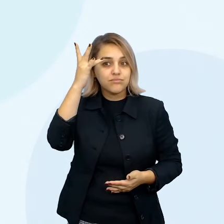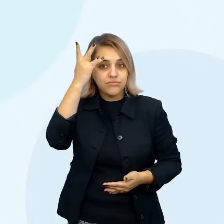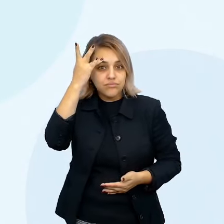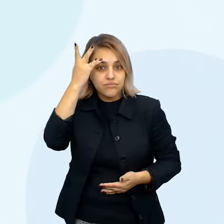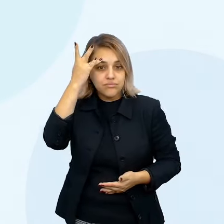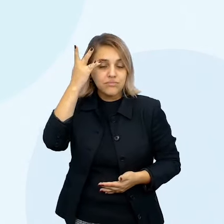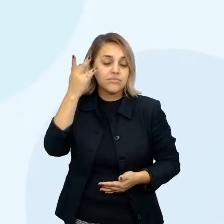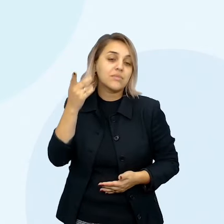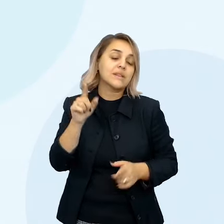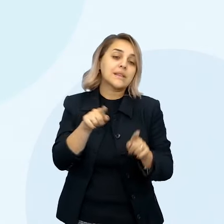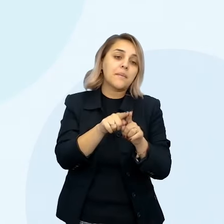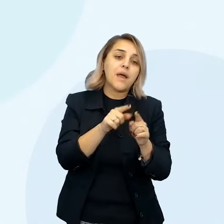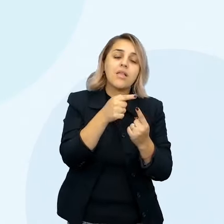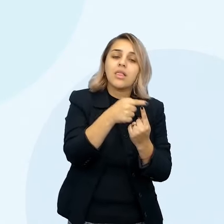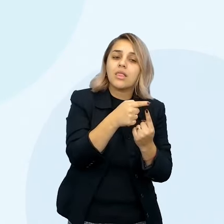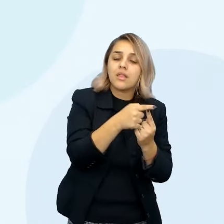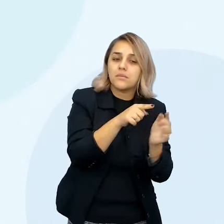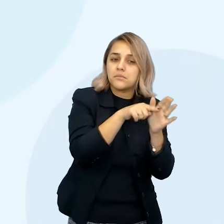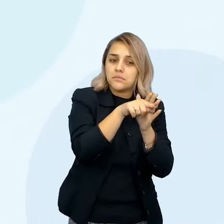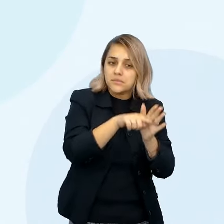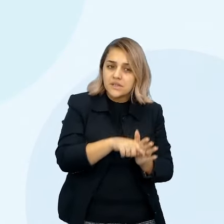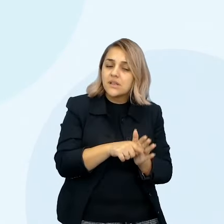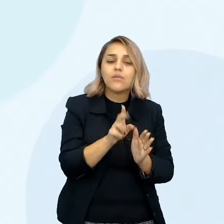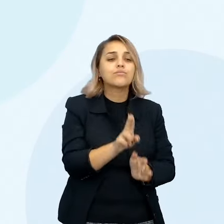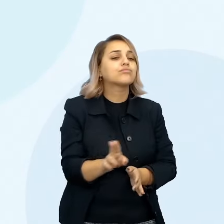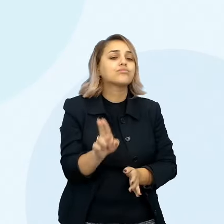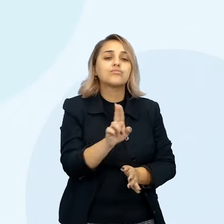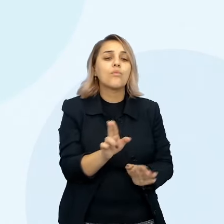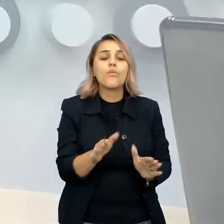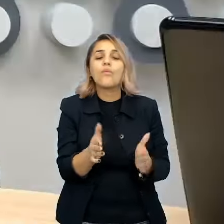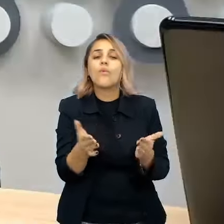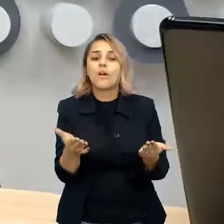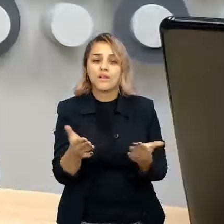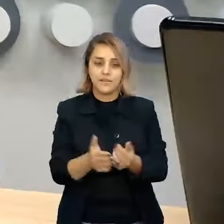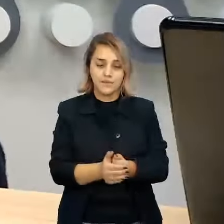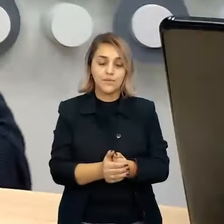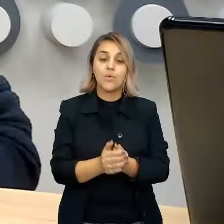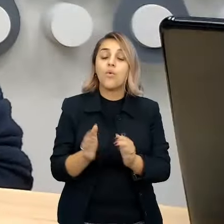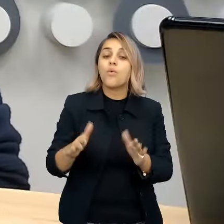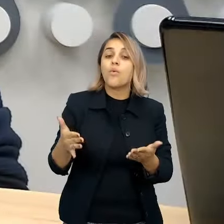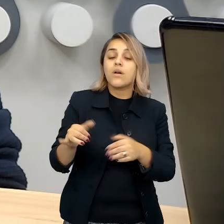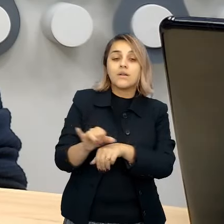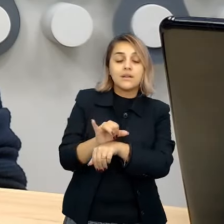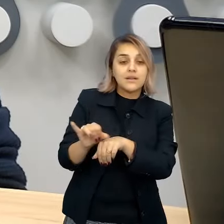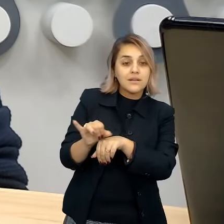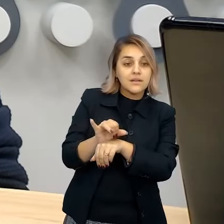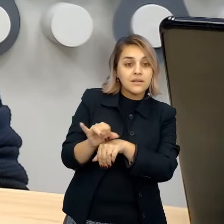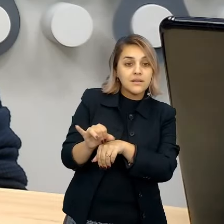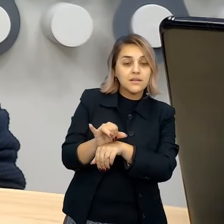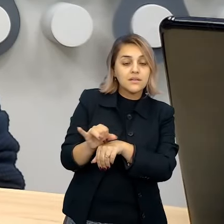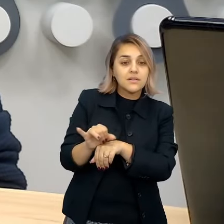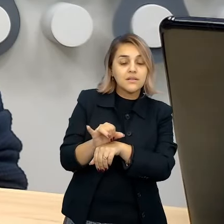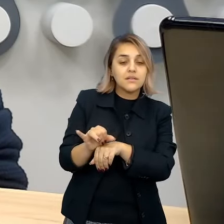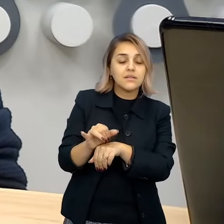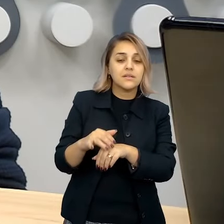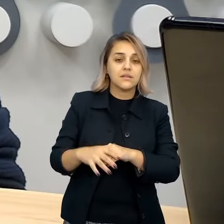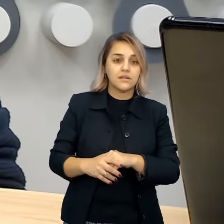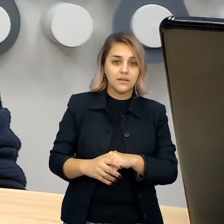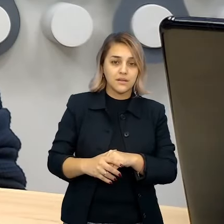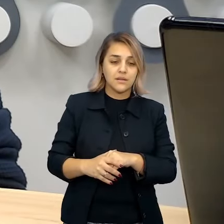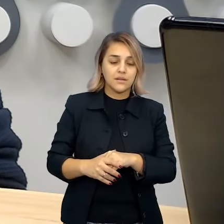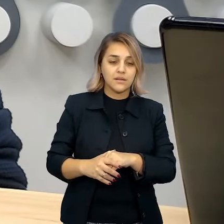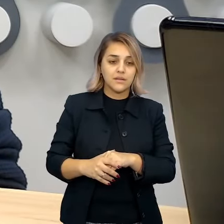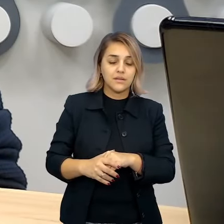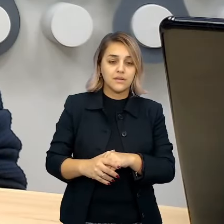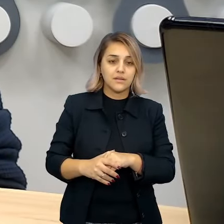e o tipo de pesquisa que eu vou utilizar. E o instrumento adequado para a coleta de dados e técnicas para